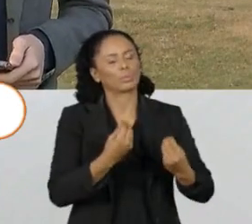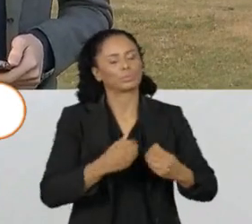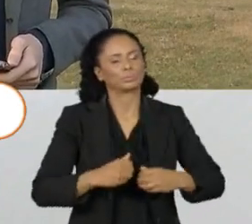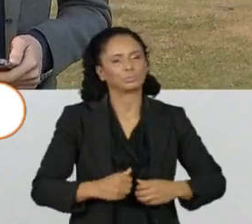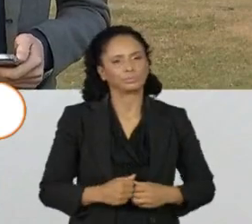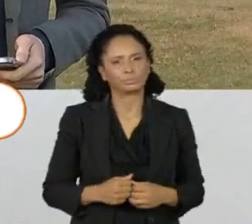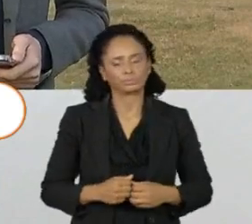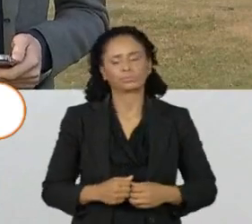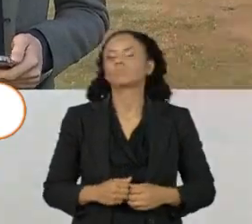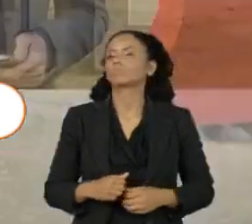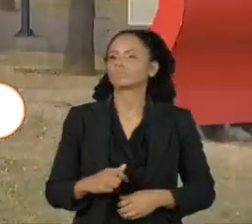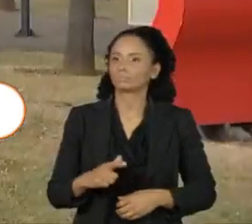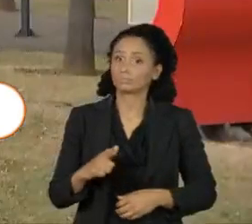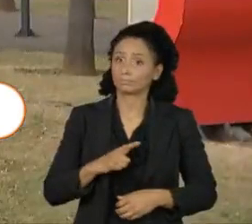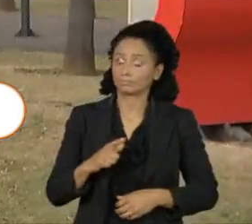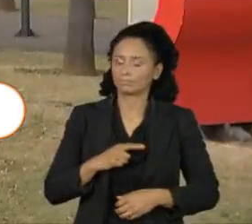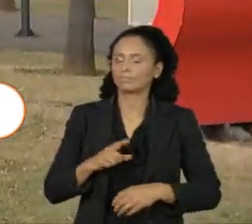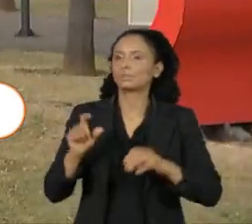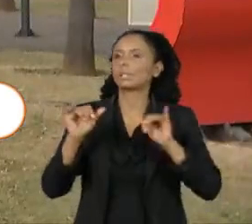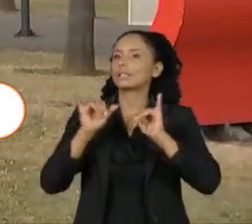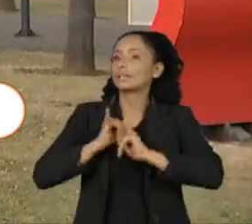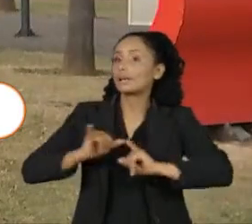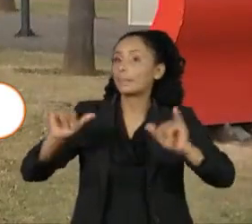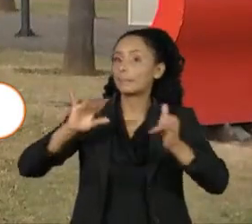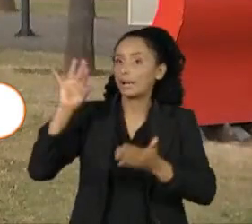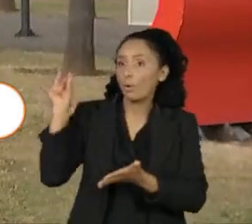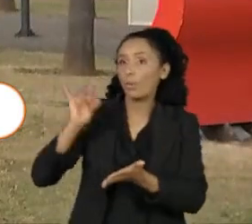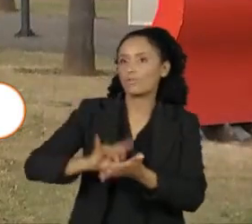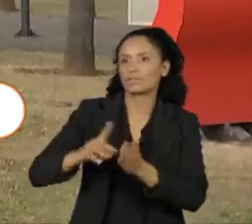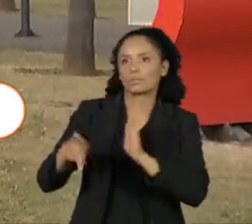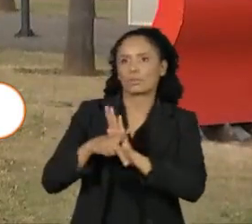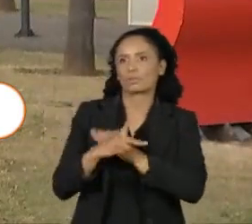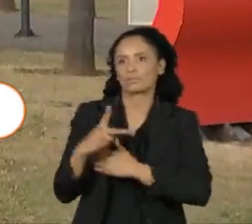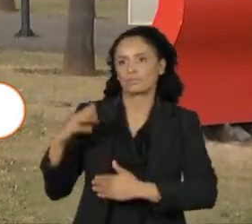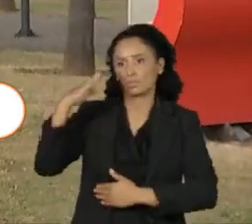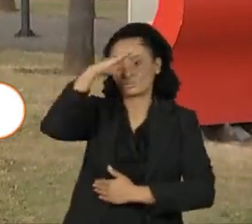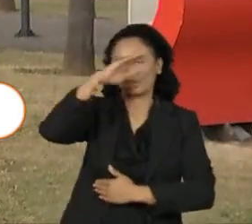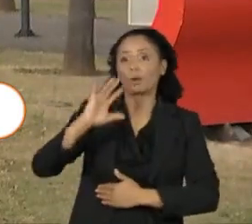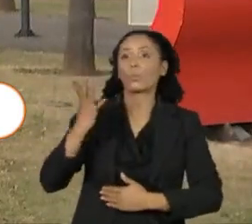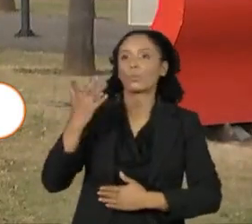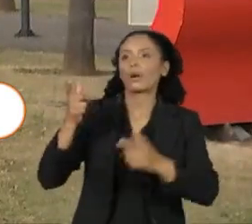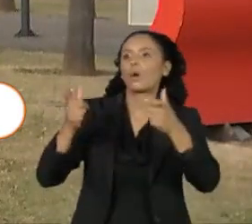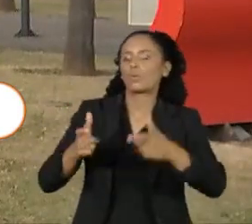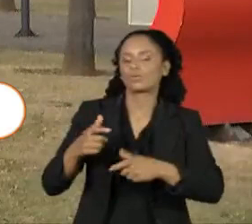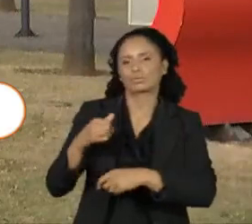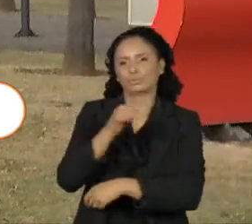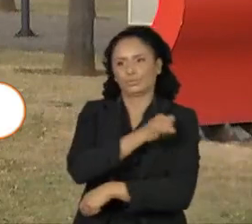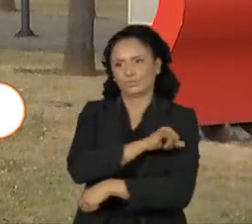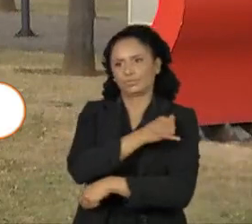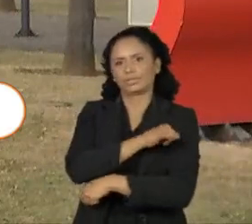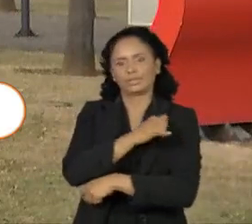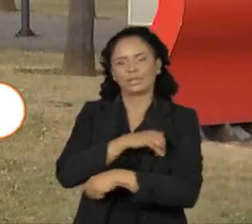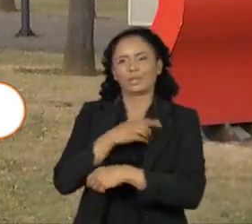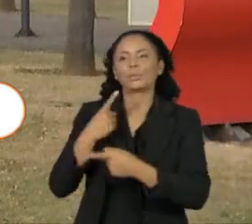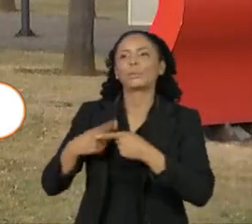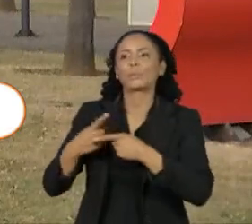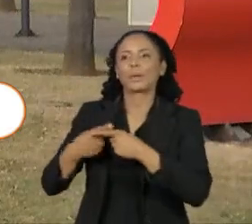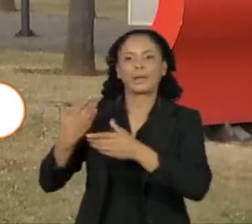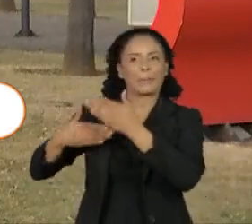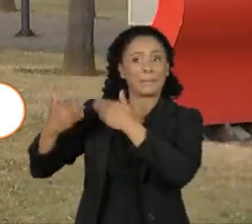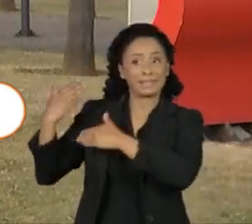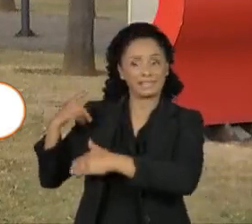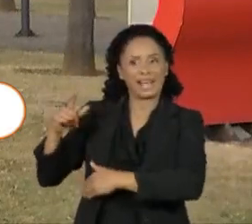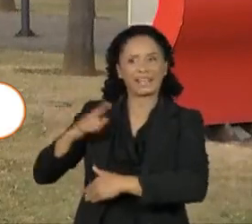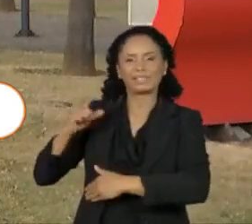O lançamento oficial da campanha de Bolsonaro aconteceu no Rio de Janeiro, onde ele construiu boa parte da sua base eleitoral